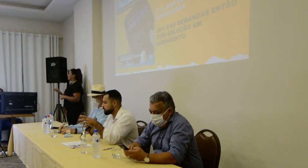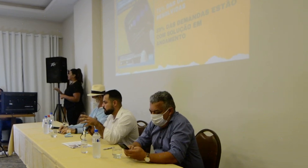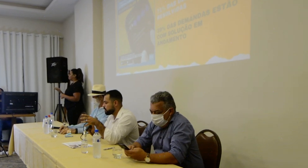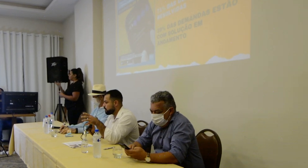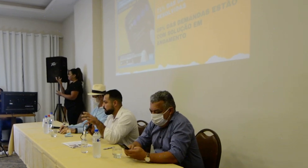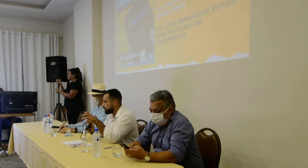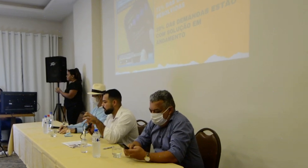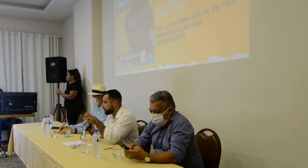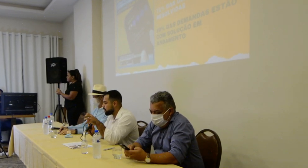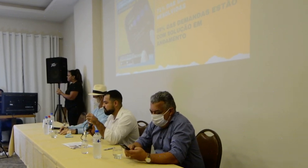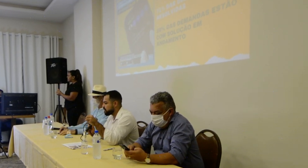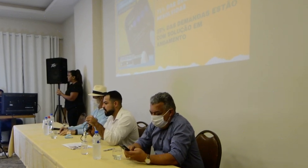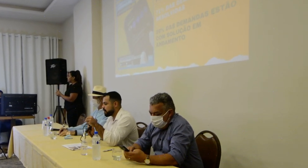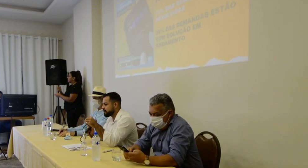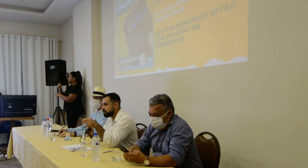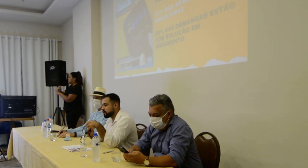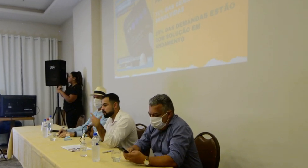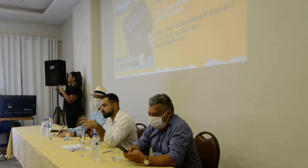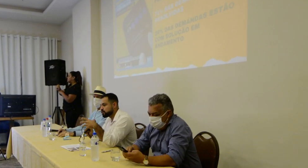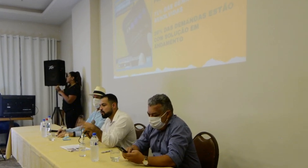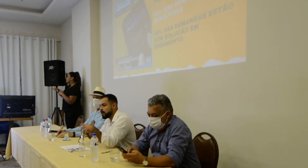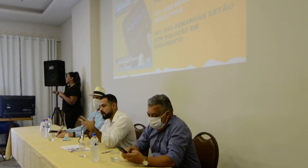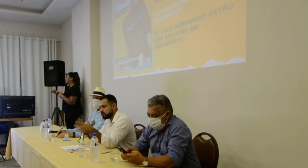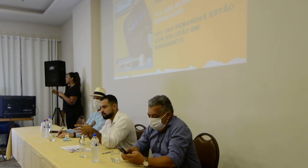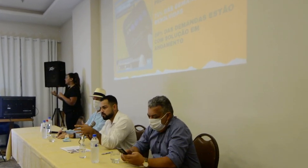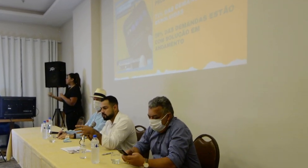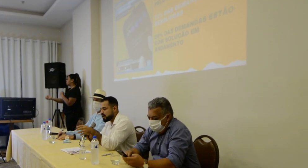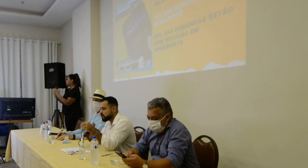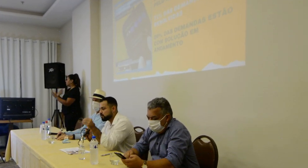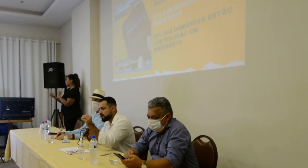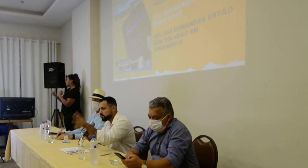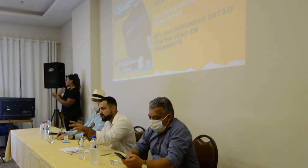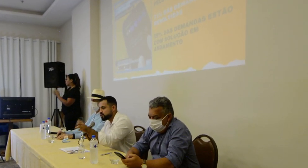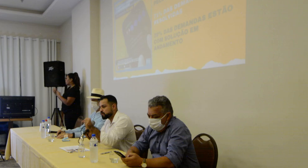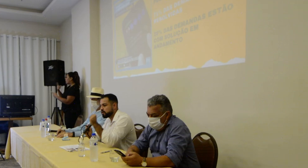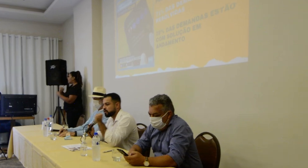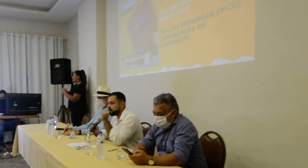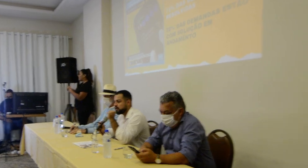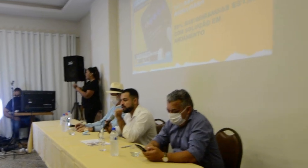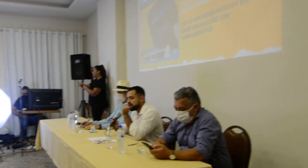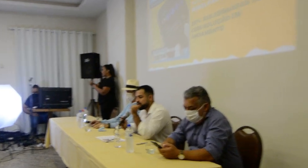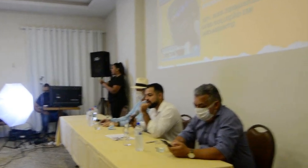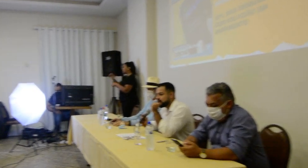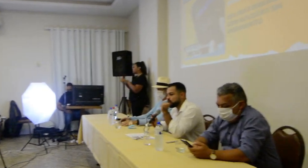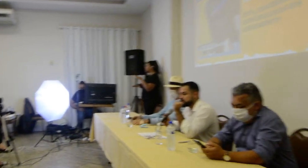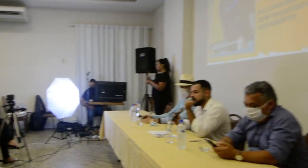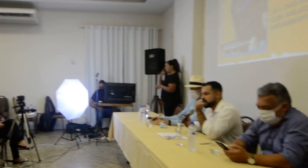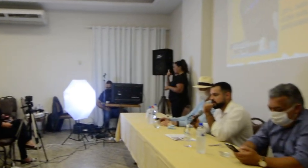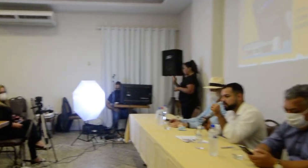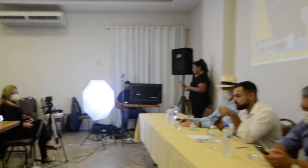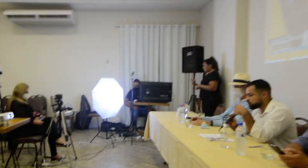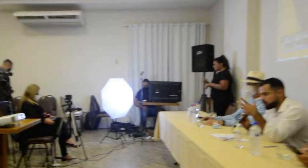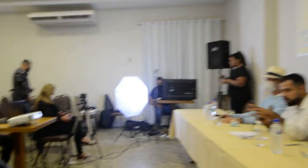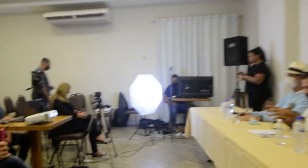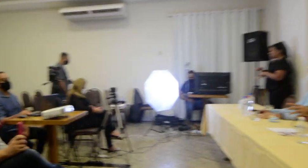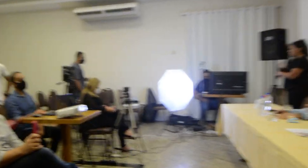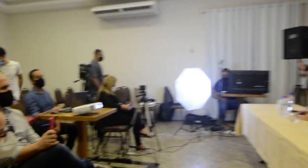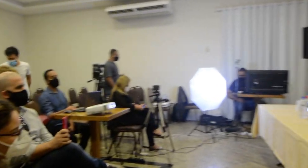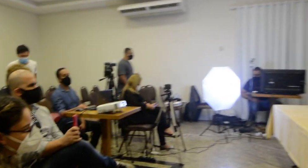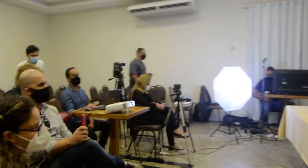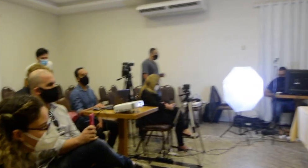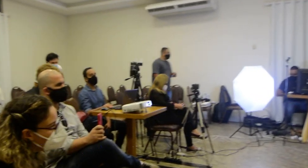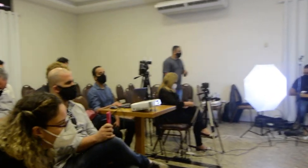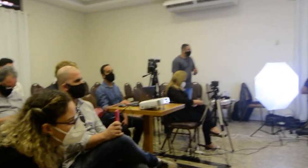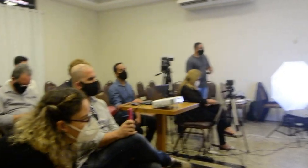de enviar demandas do seu bairro. É o lixo que está na calçada, que não foi